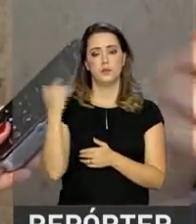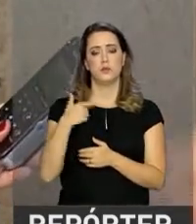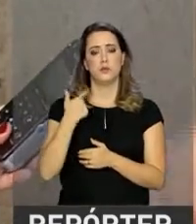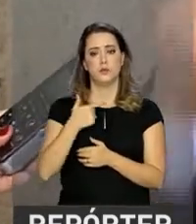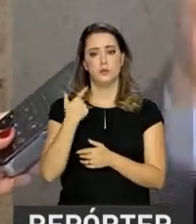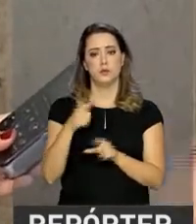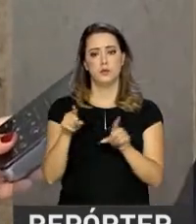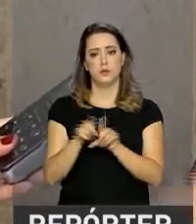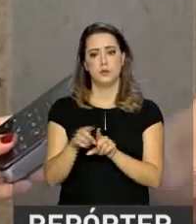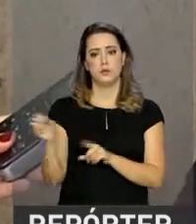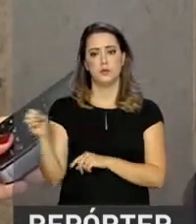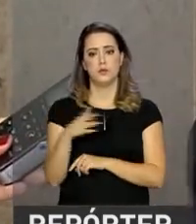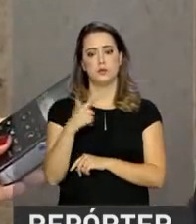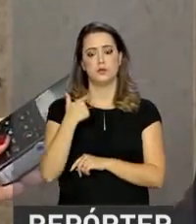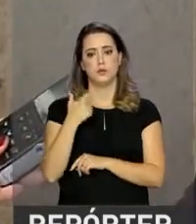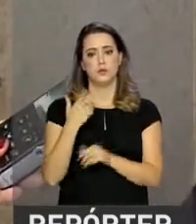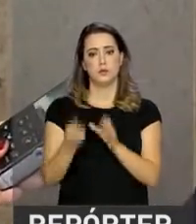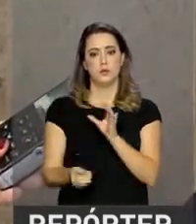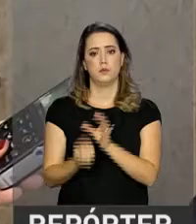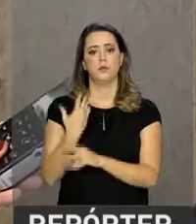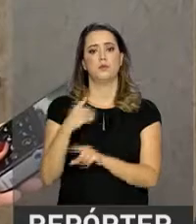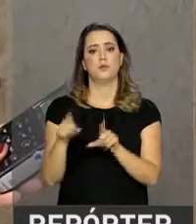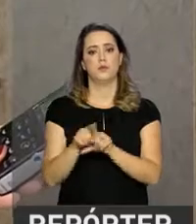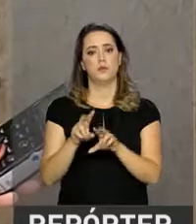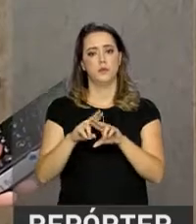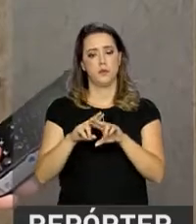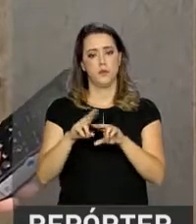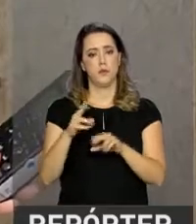loteria sobretudo a nova loteria que serão implantadas pela caixa econômica federal